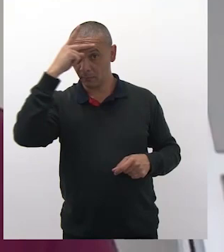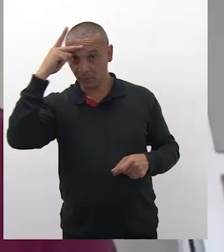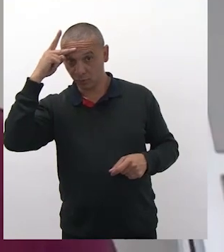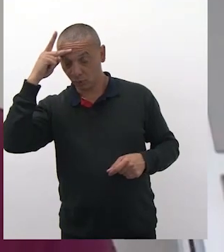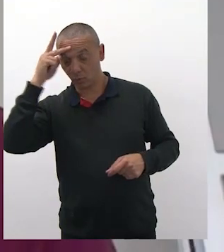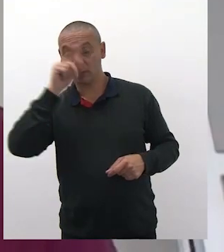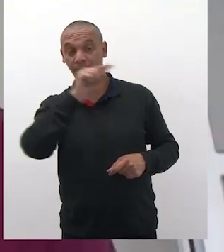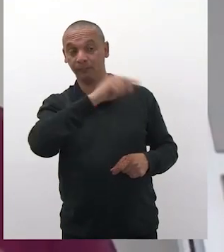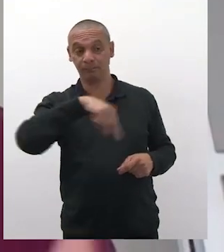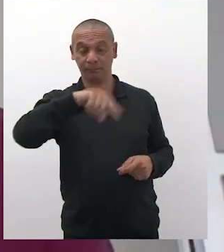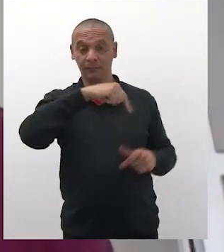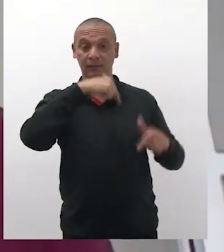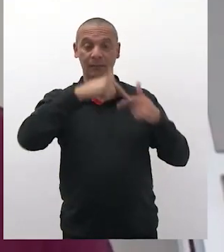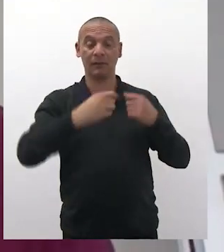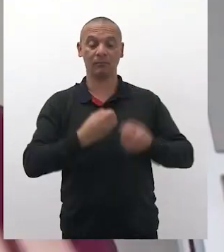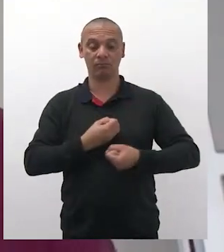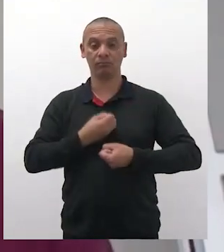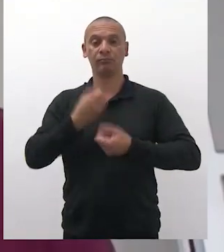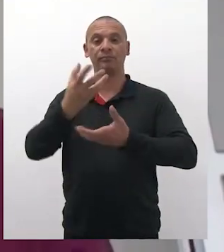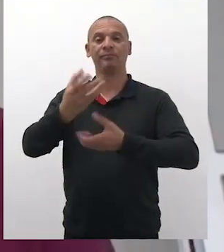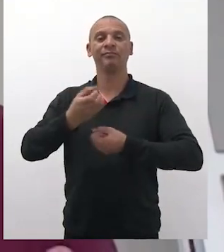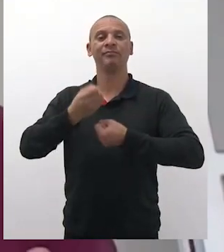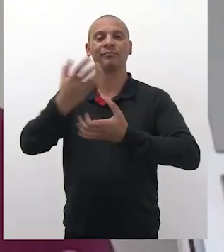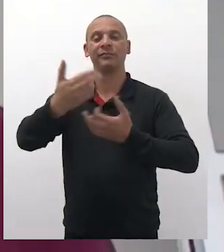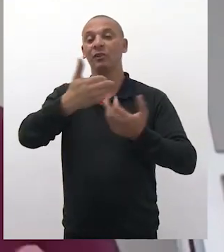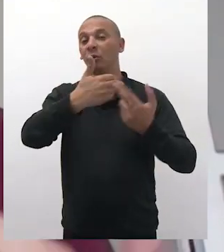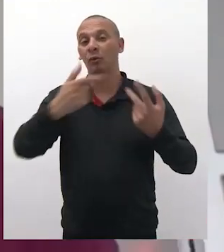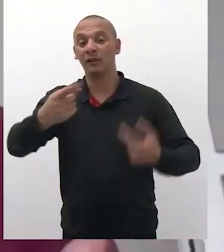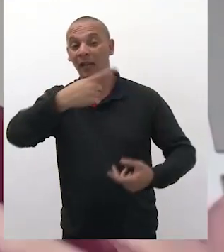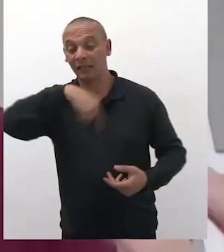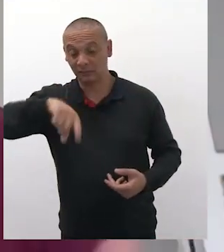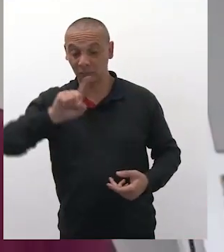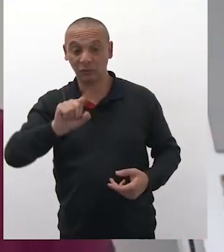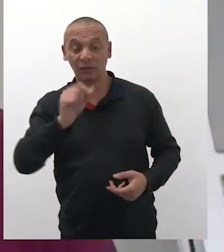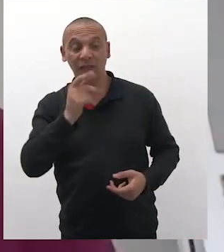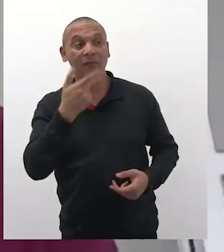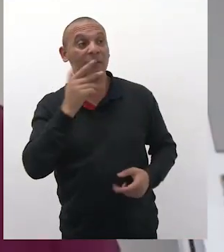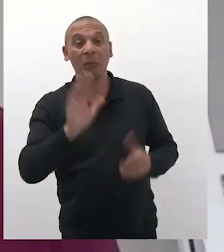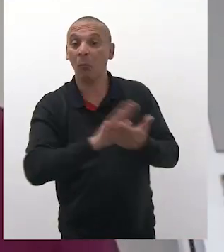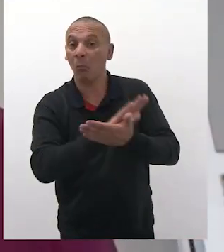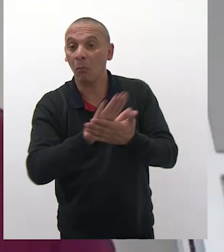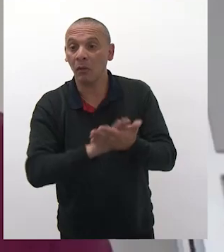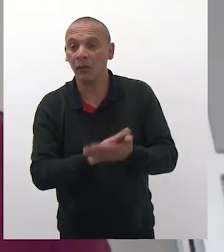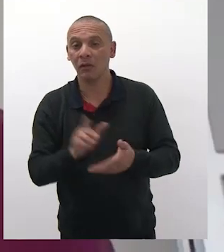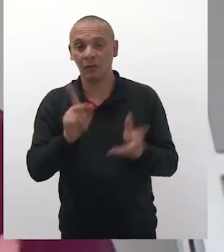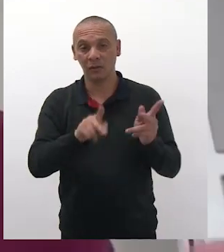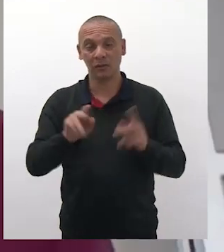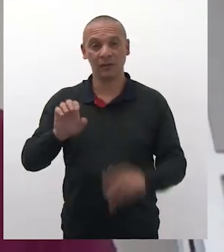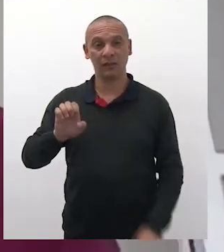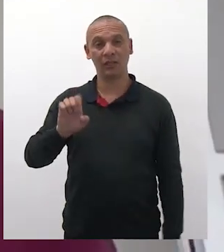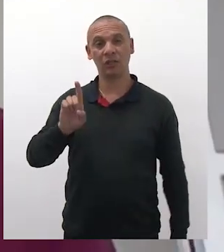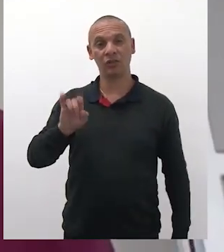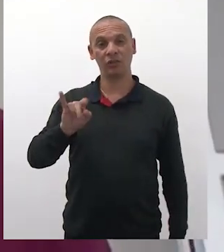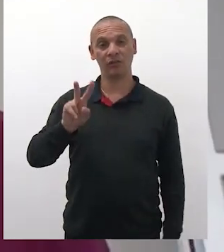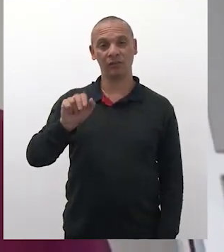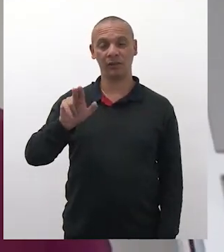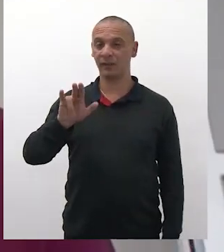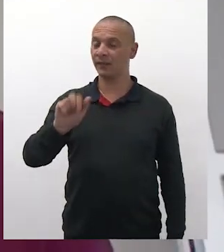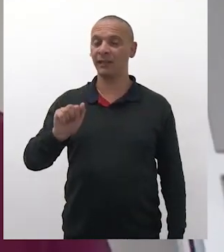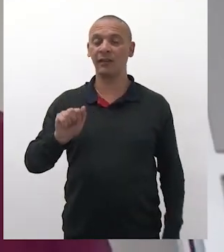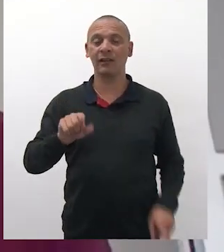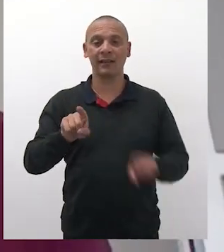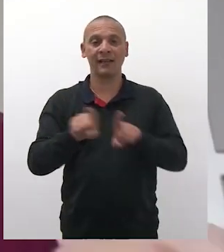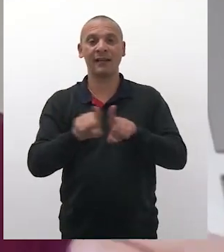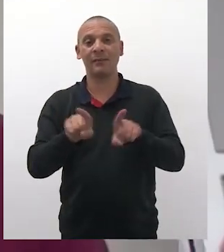colaborador expressar algo que nós não falamos. Professora Edivânia, a senhora teria mais alguma coisa